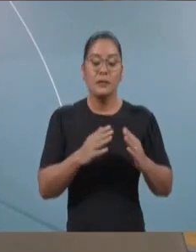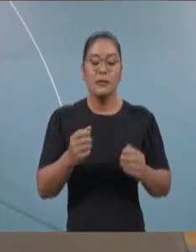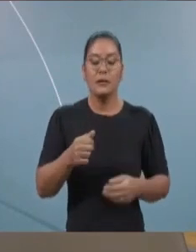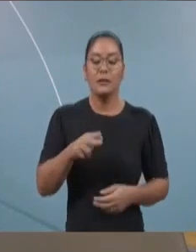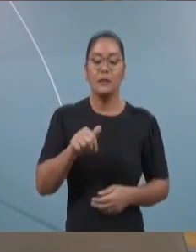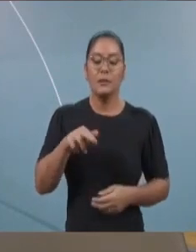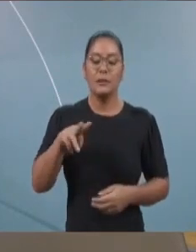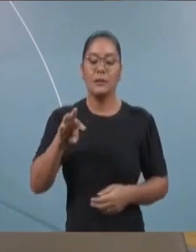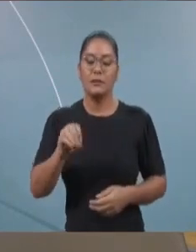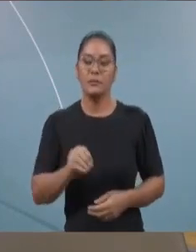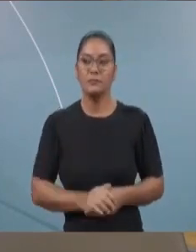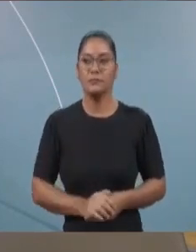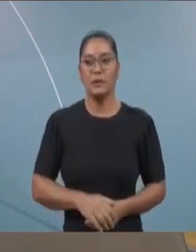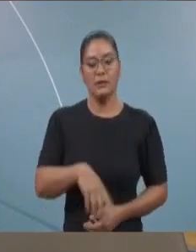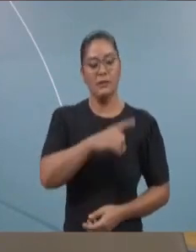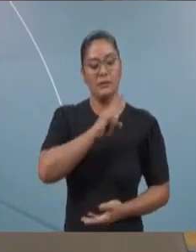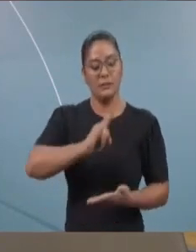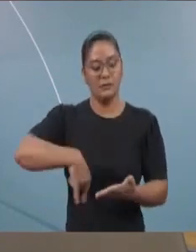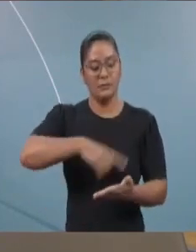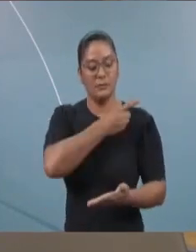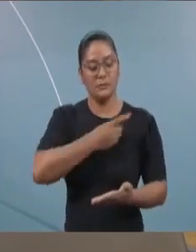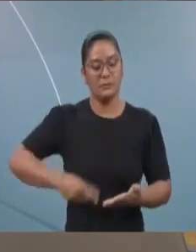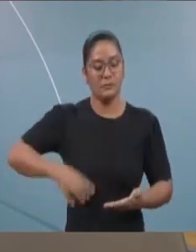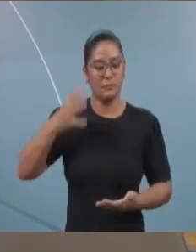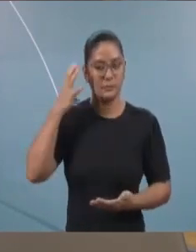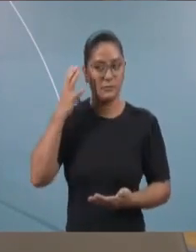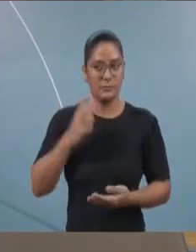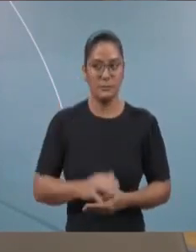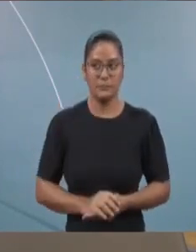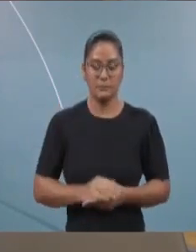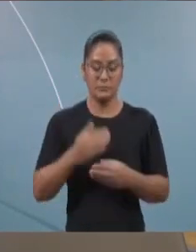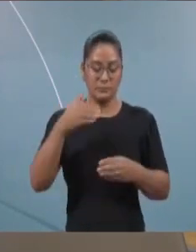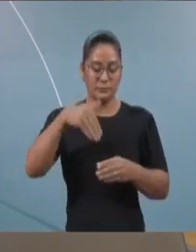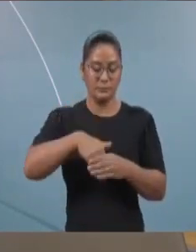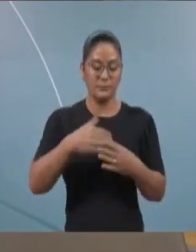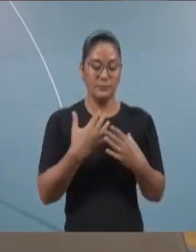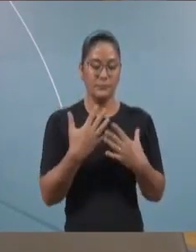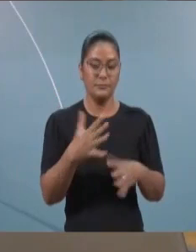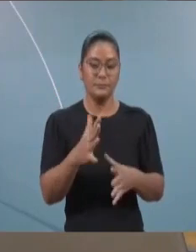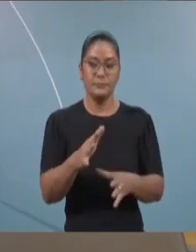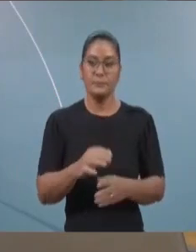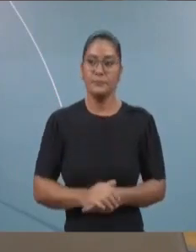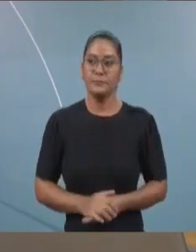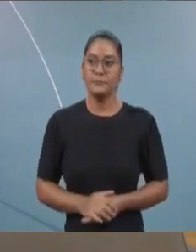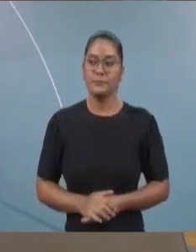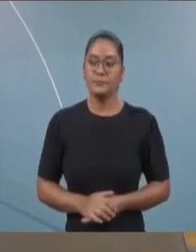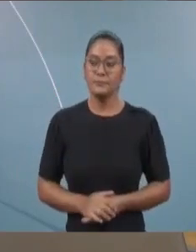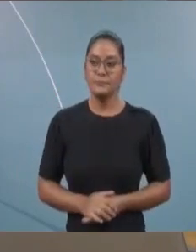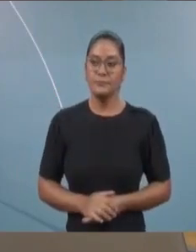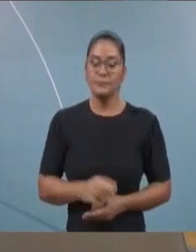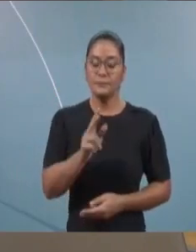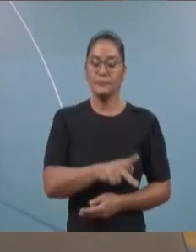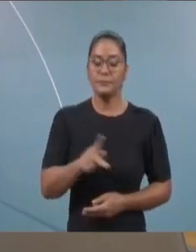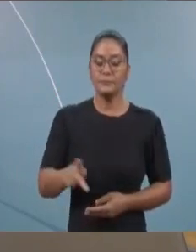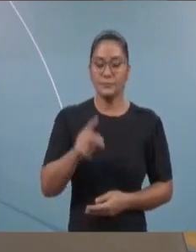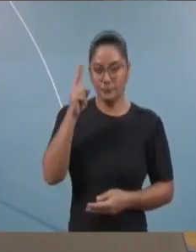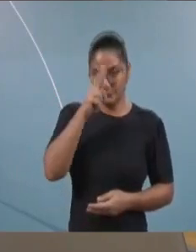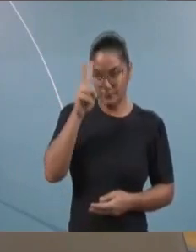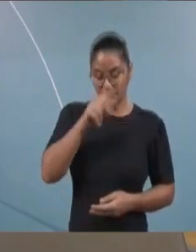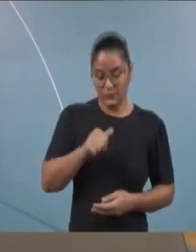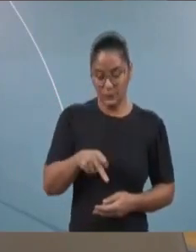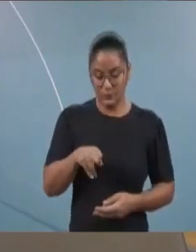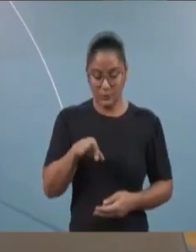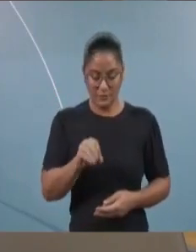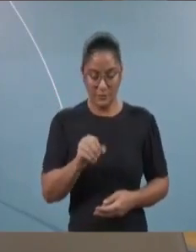Clementino requerimento da deputada Isolda Dantas encaminhando o voto de congratulações ao Prof ao professor Historiador Gustavo